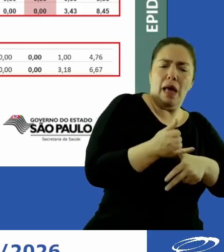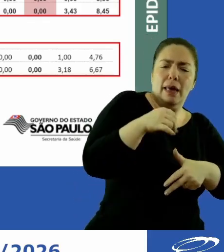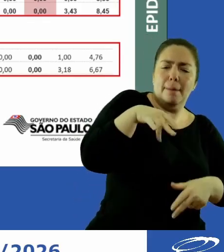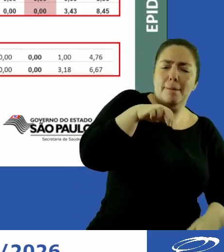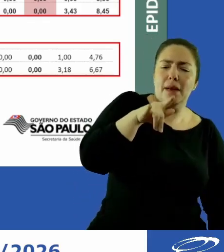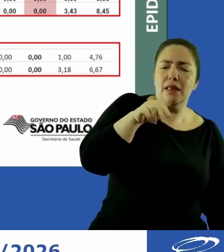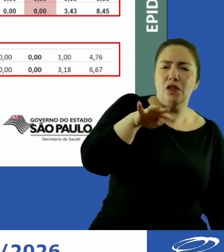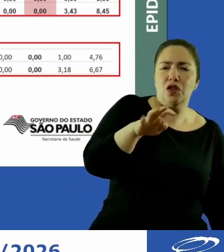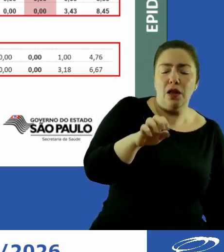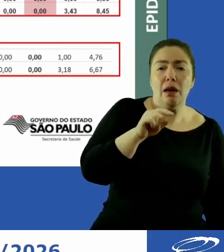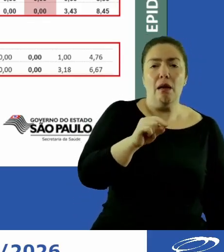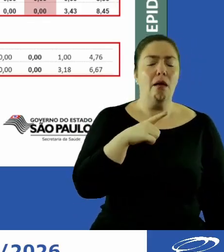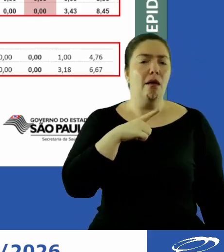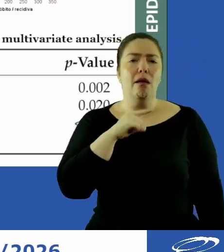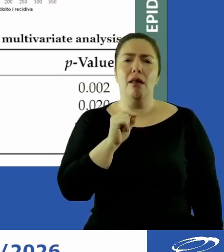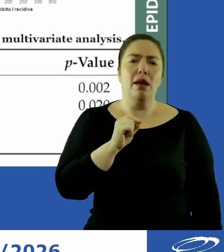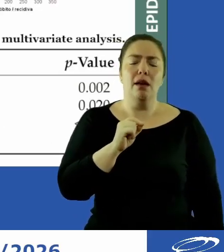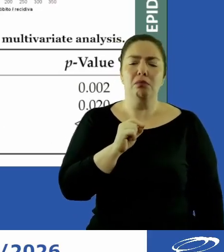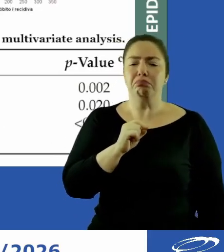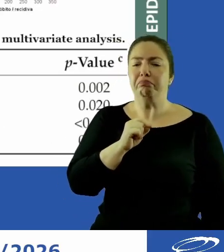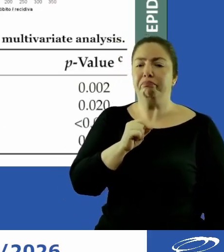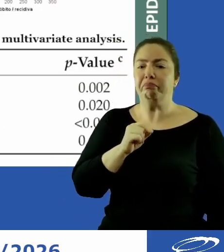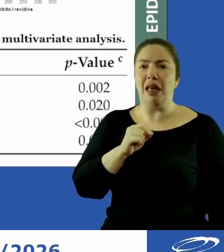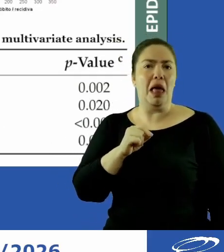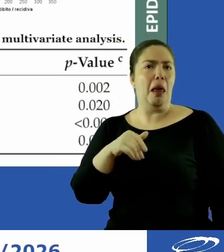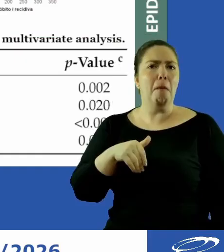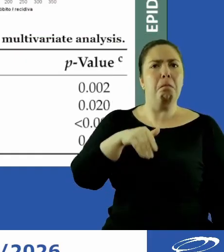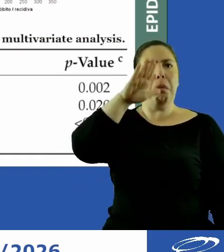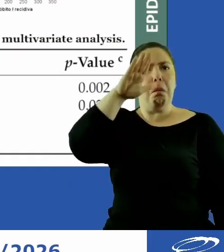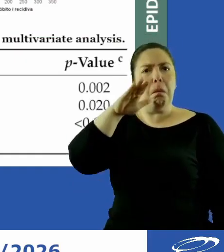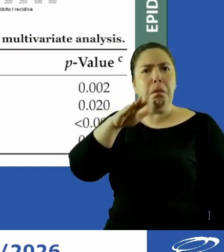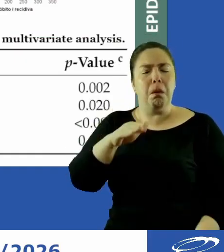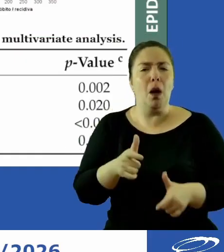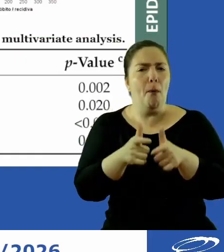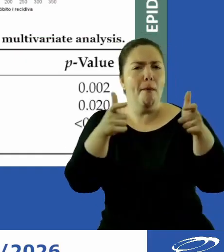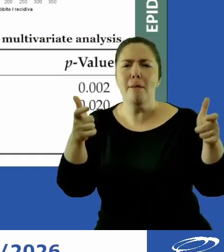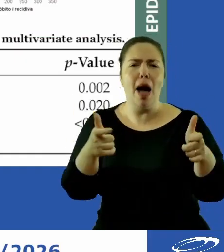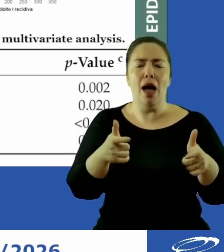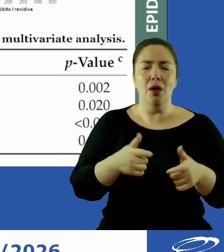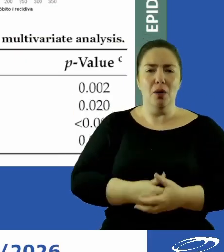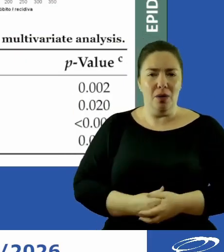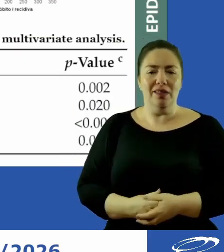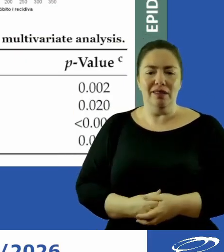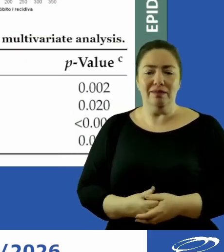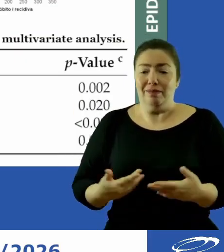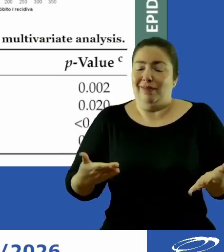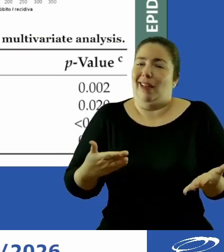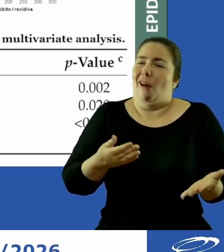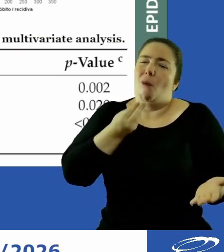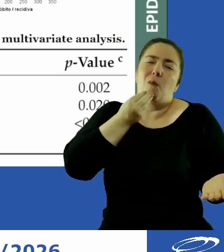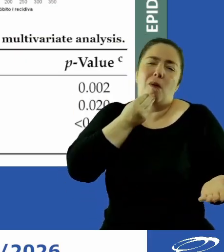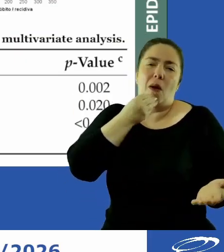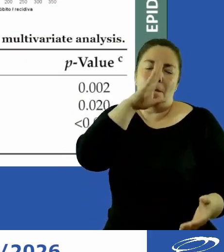infecção é mais elevada do que a literatura diz, e é o que acredito. E aí, obviamente, nós temos a nossa personalidade brasileira, em